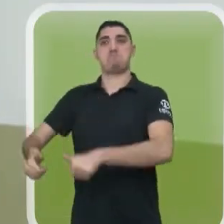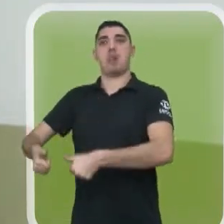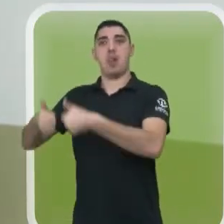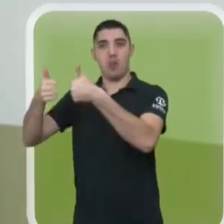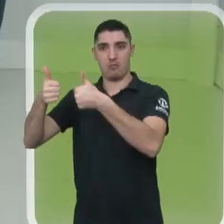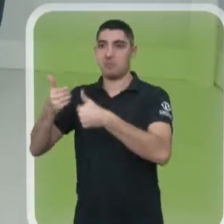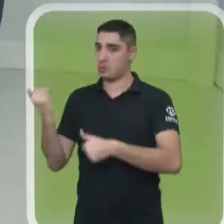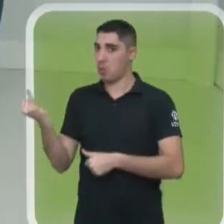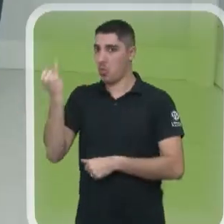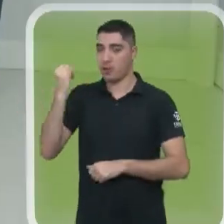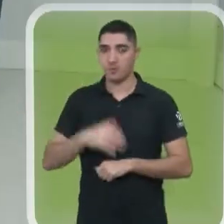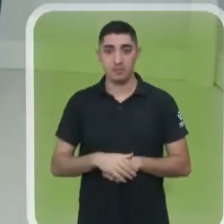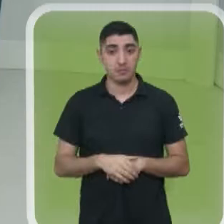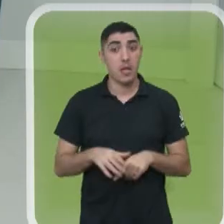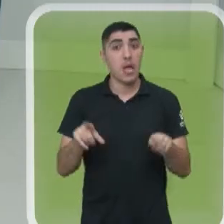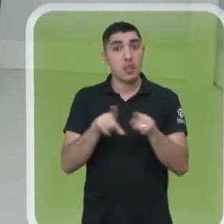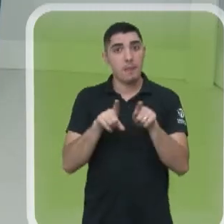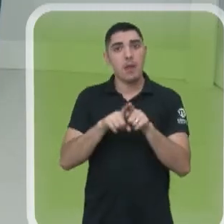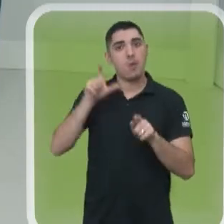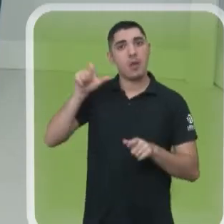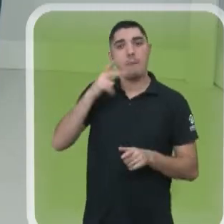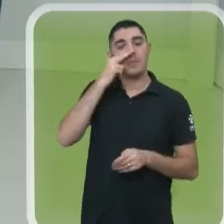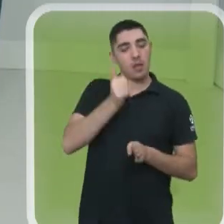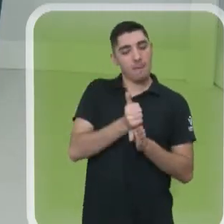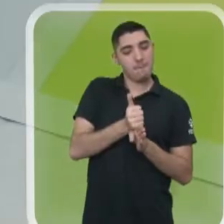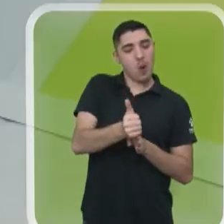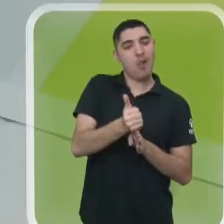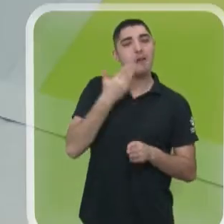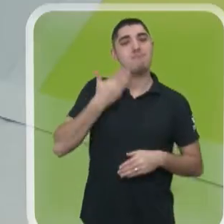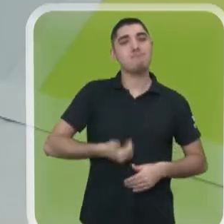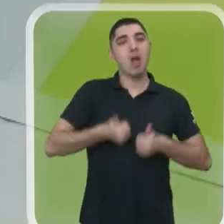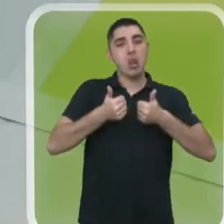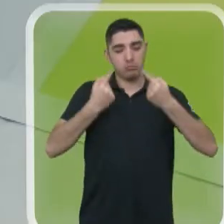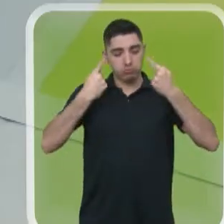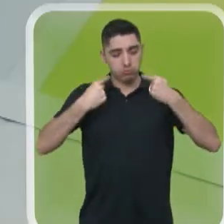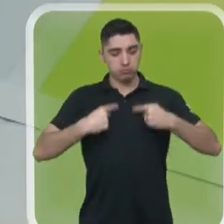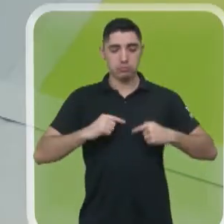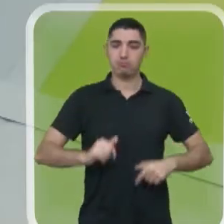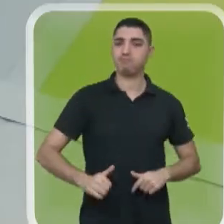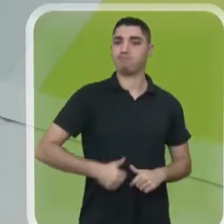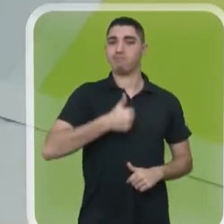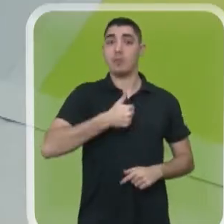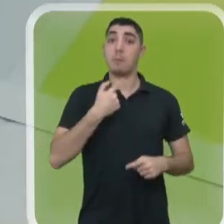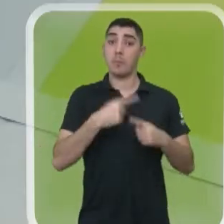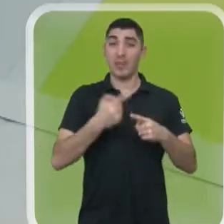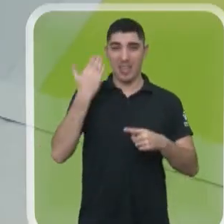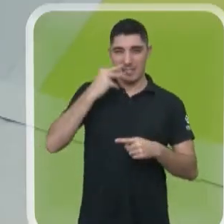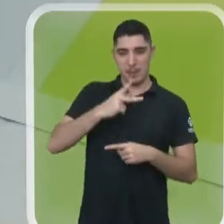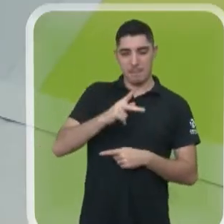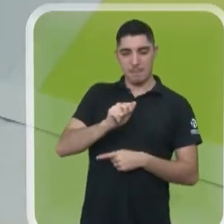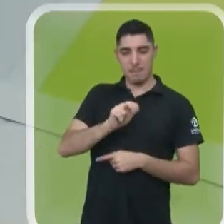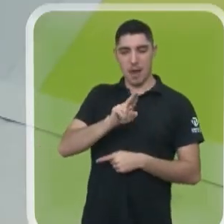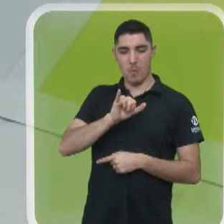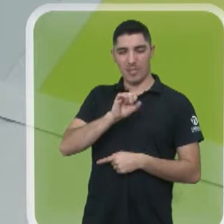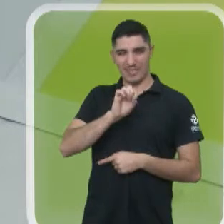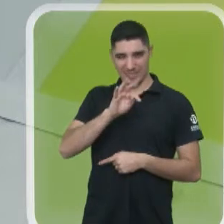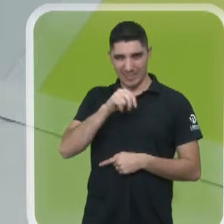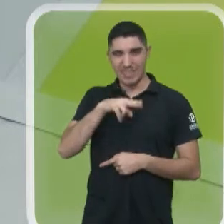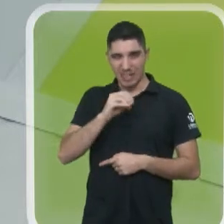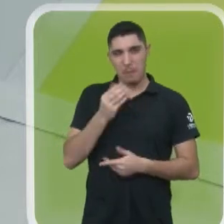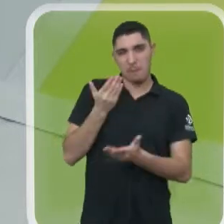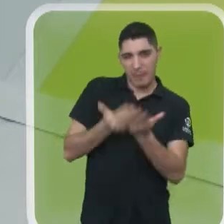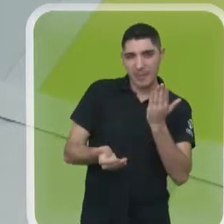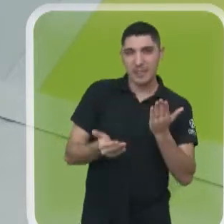estado importantes diga tão a reabilitação oral né bordão porque o time no mesmo do contra o Paulo tô tomando uma traulitada gente depois a gente vai ver os resultados